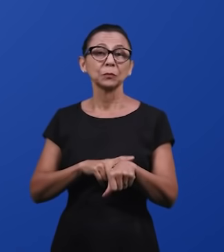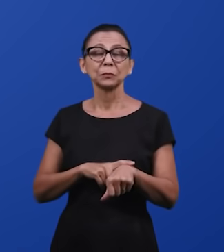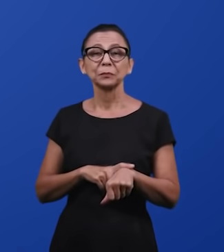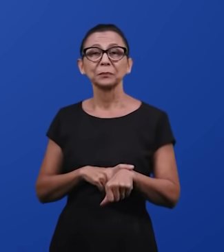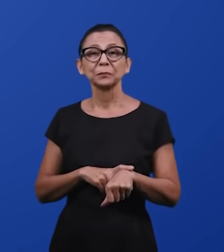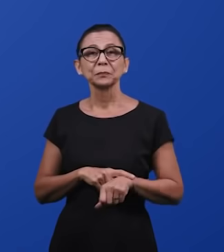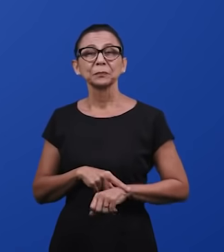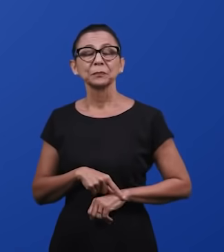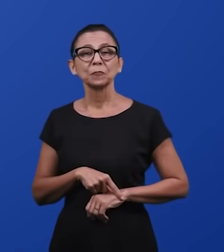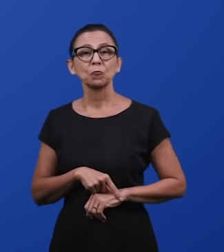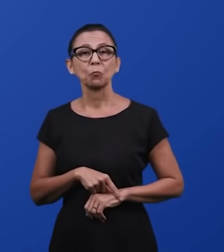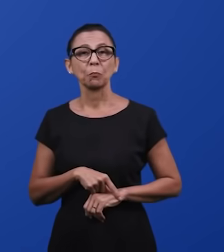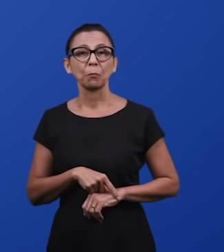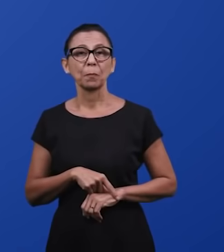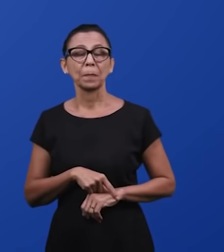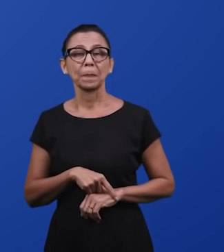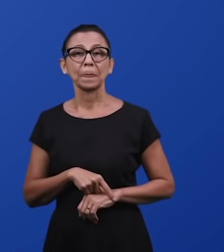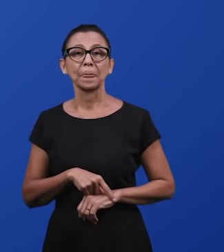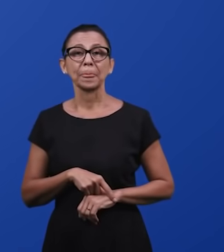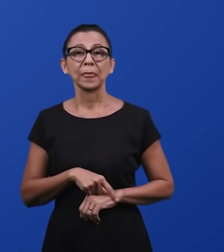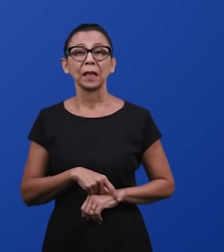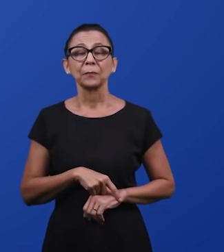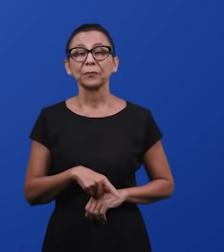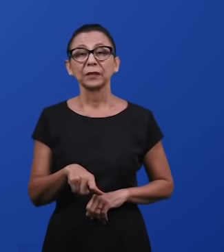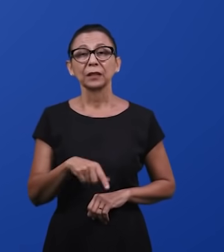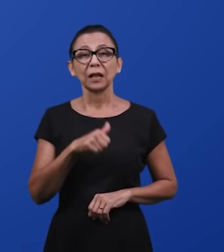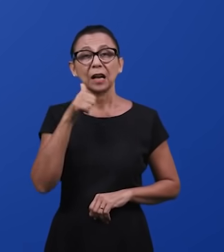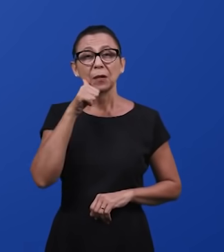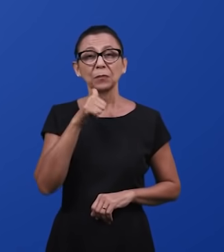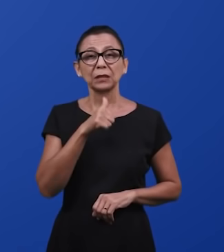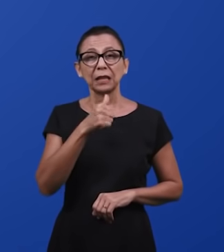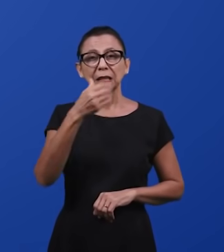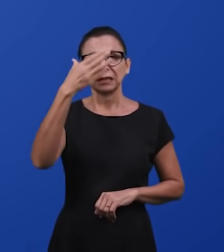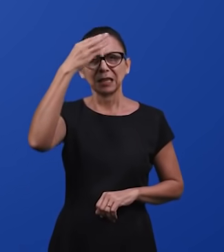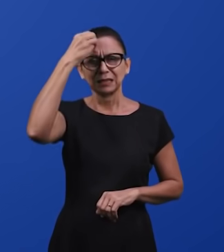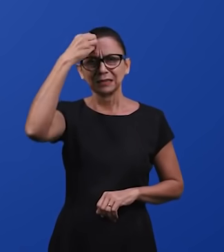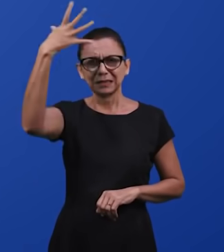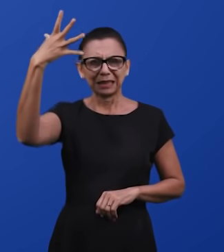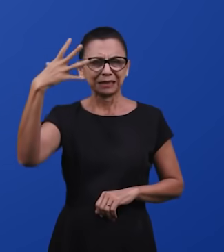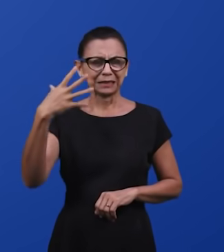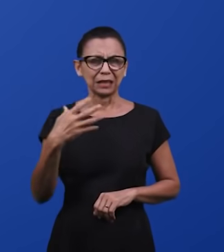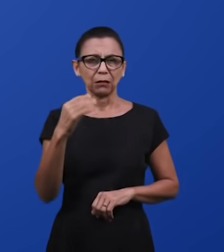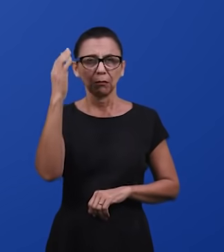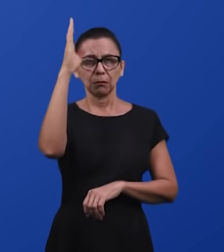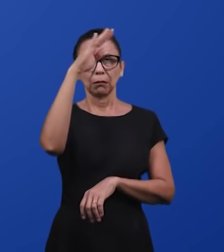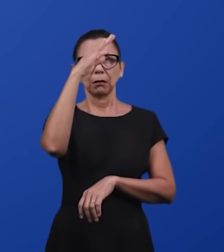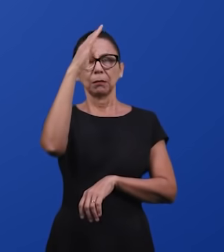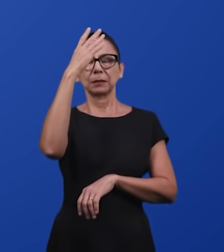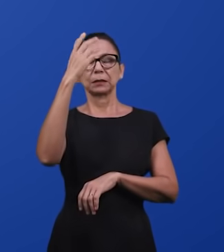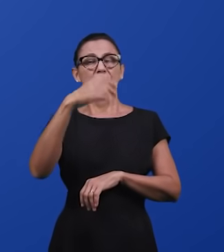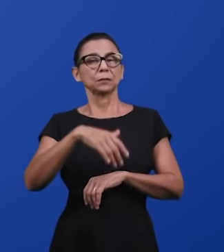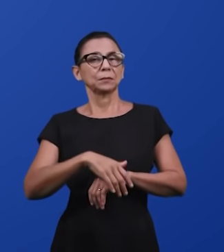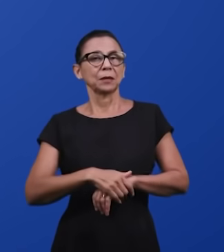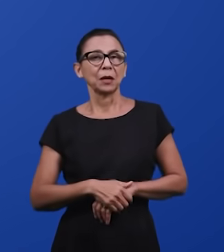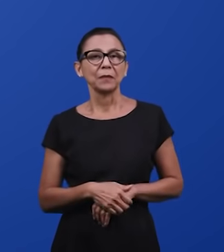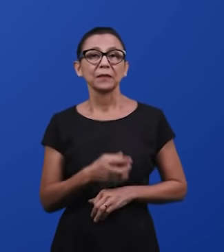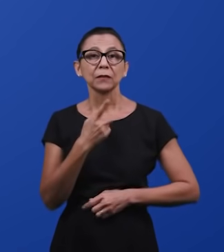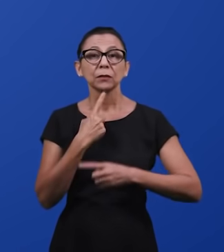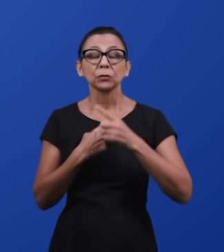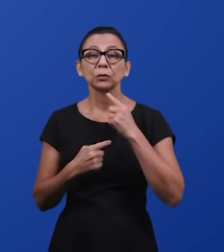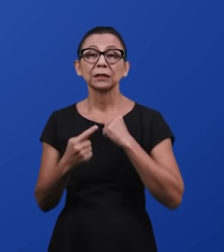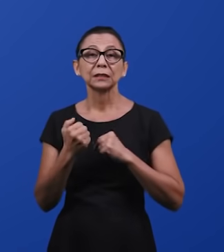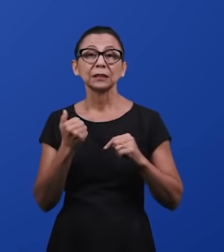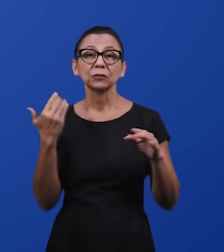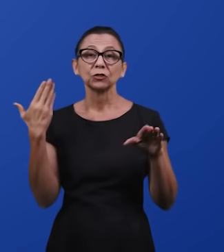momento, que ela esqueceu daquele mal-estar ali, daquele incômodo. O desejo dela era chegar em